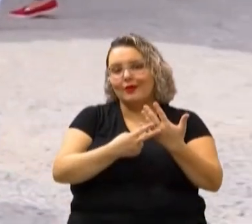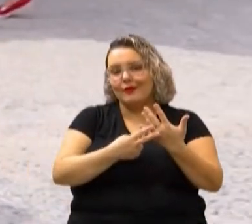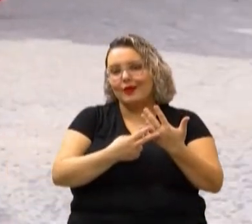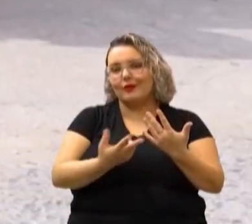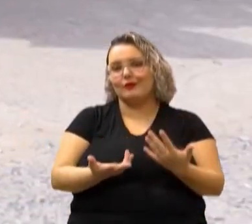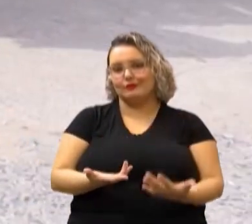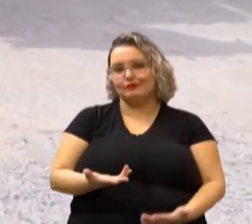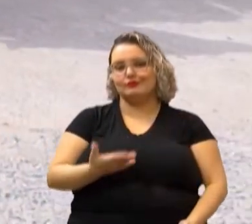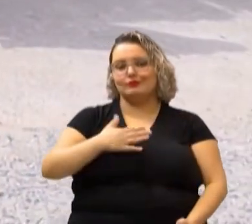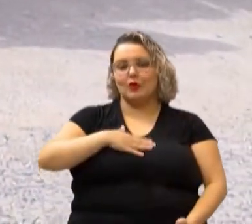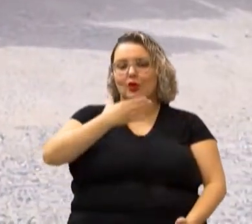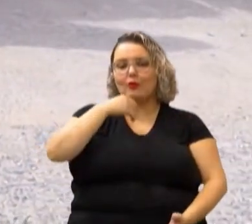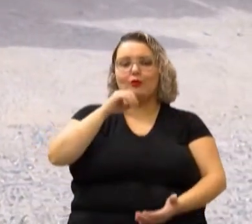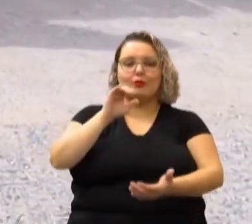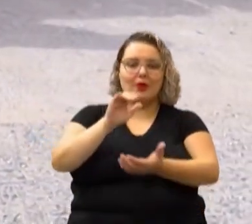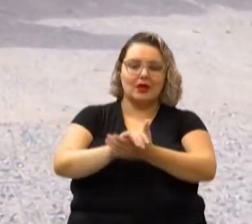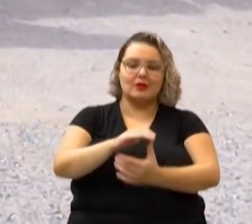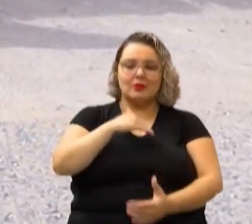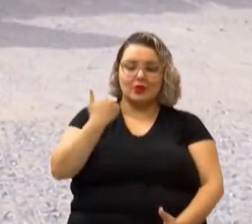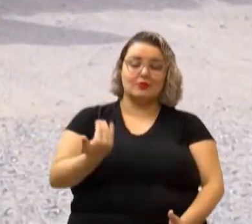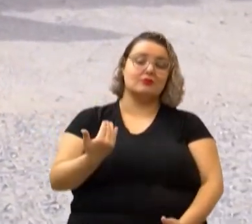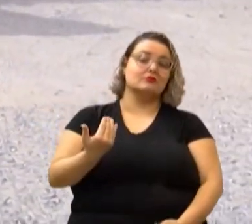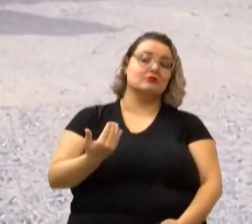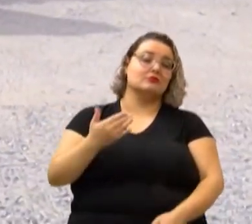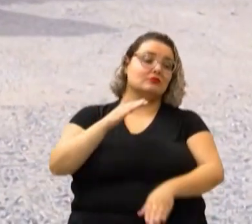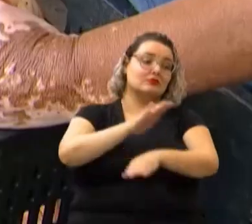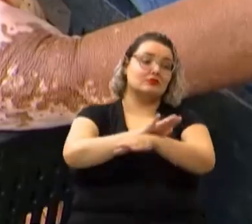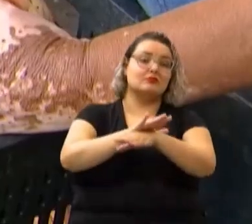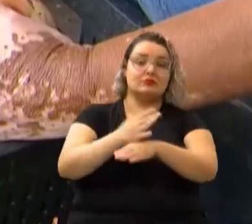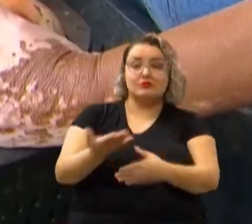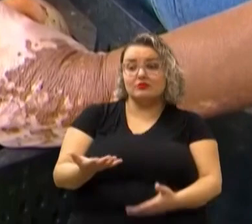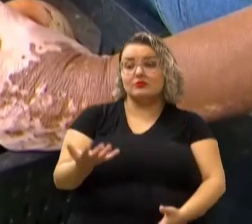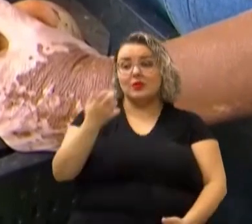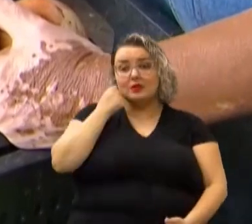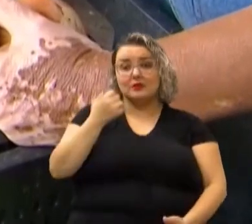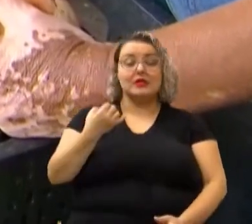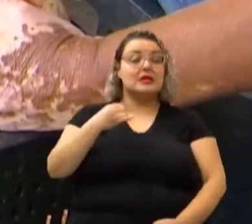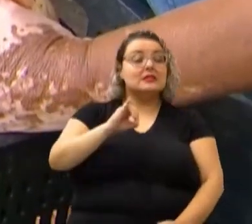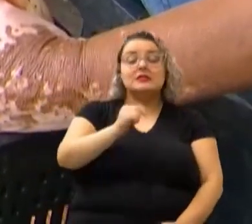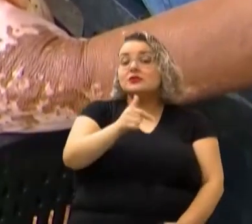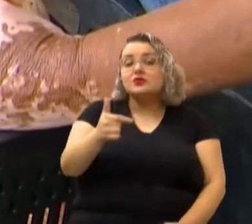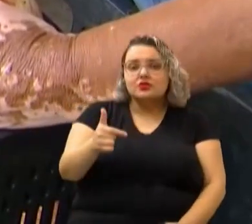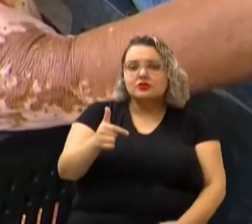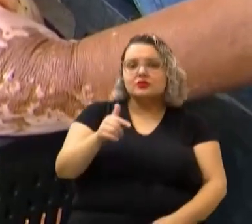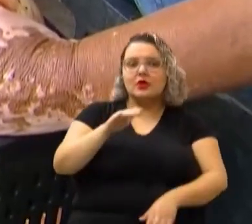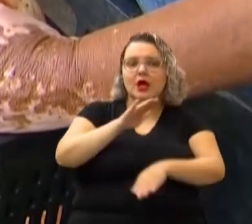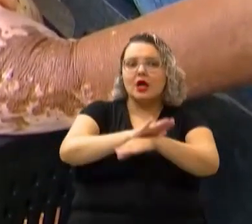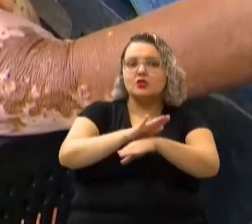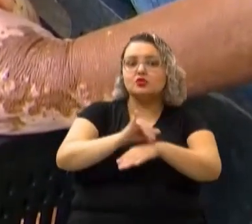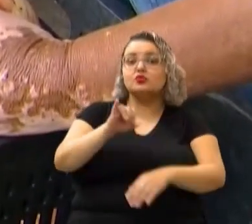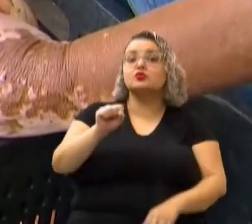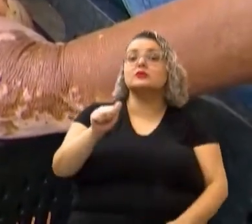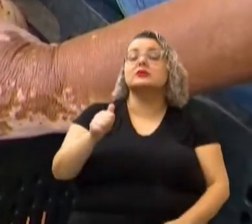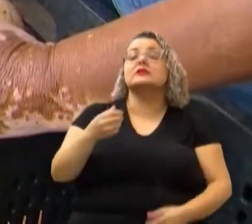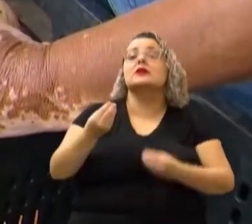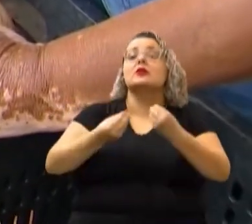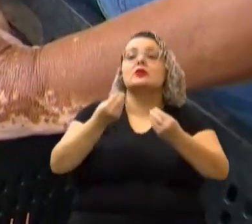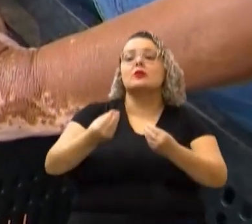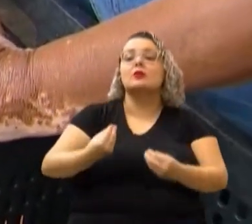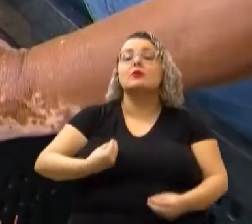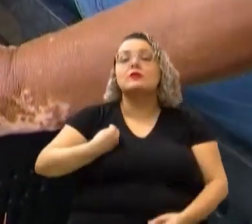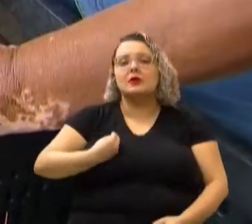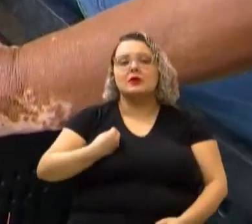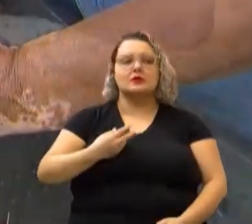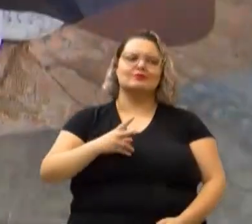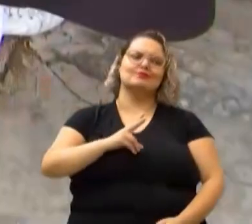eu fiquei viúva, né? Então, as minhas ajudas de custo são essas ajudas. Se não fosse essa ajuda aqui do ISA,